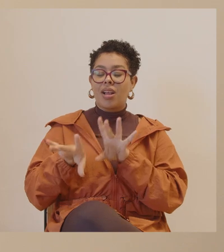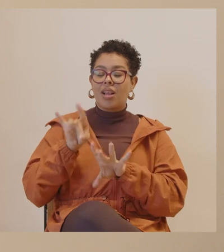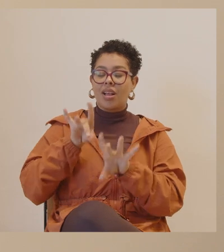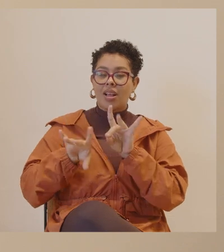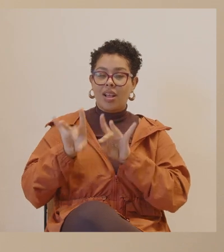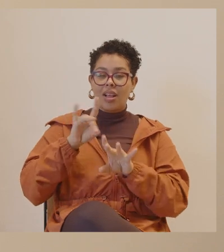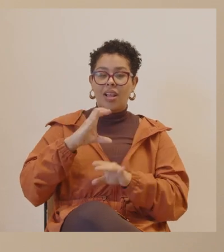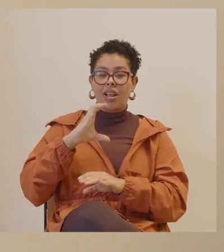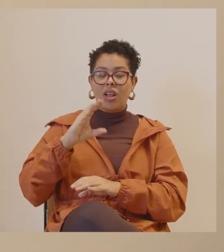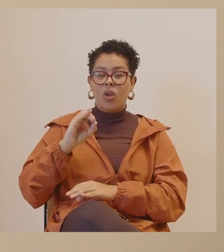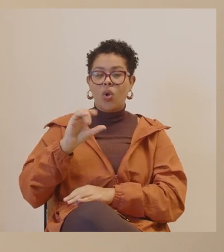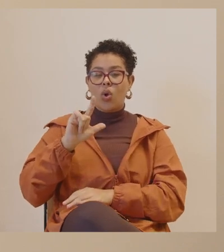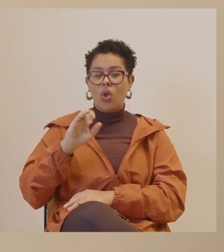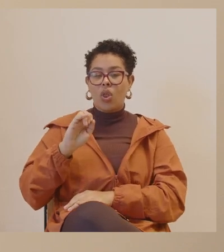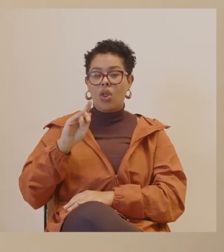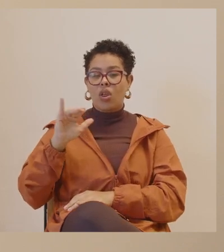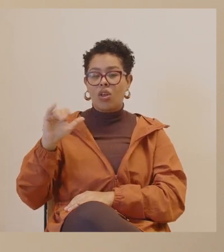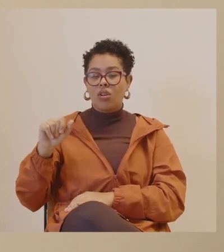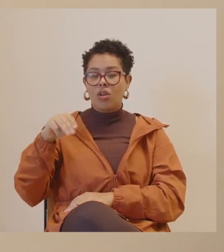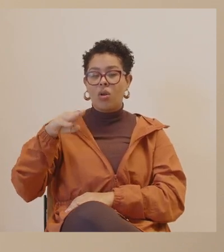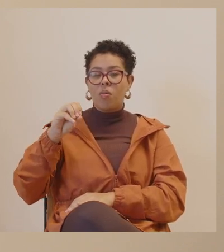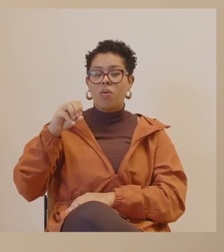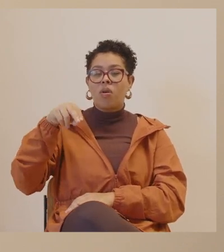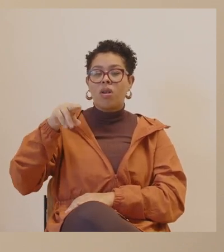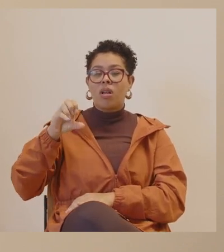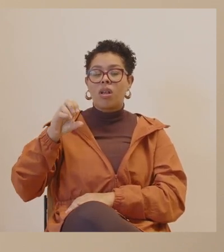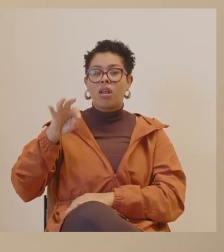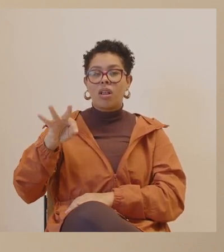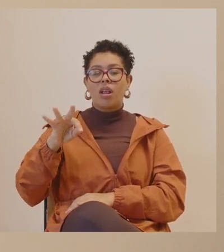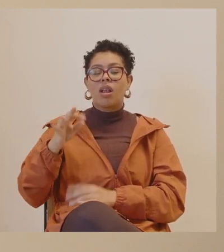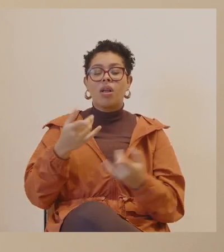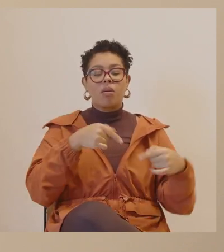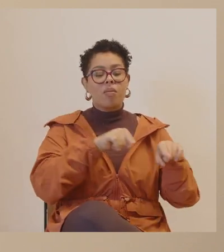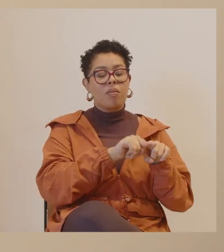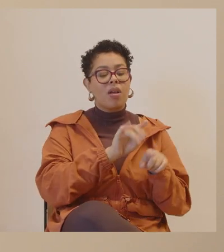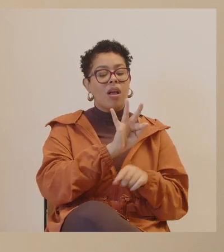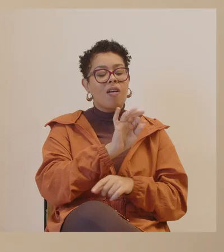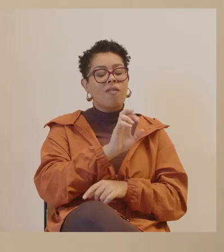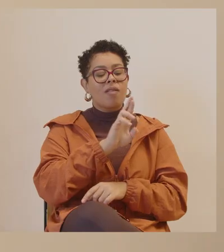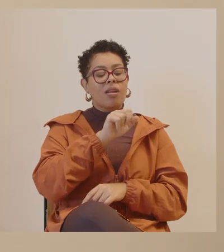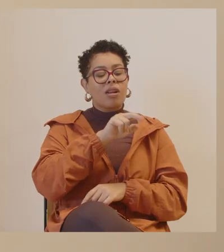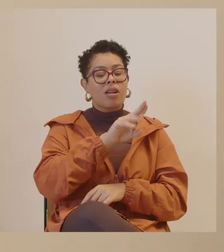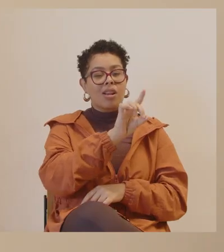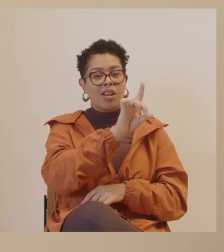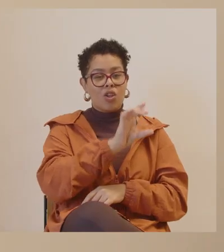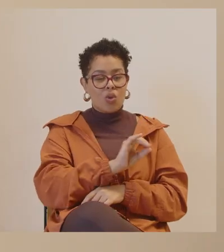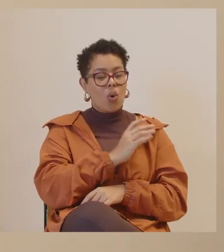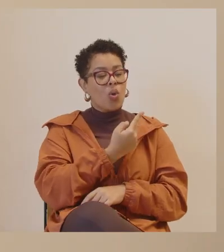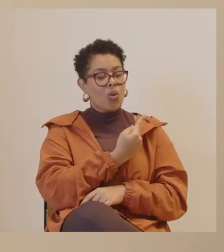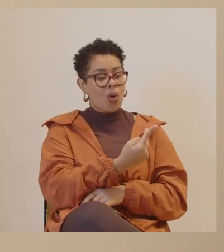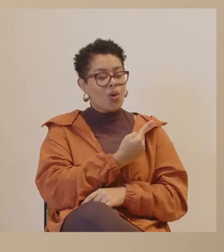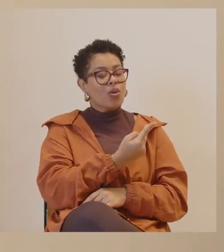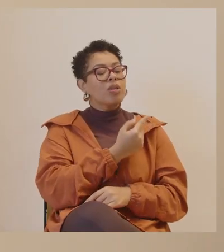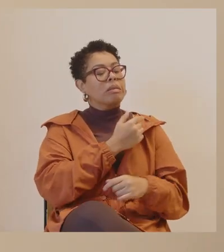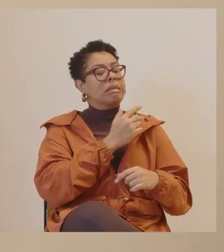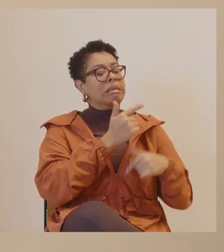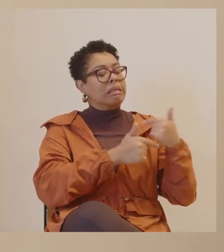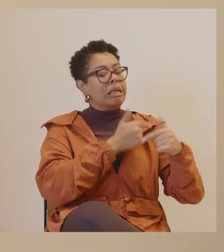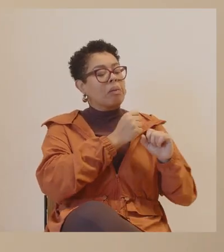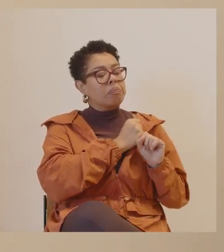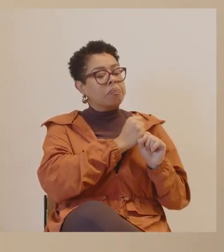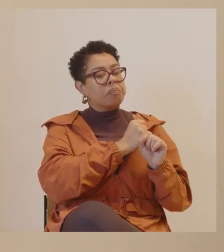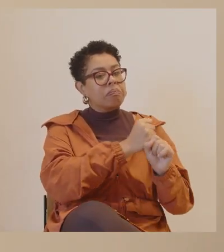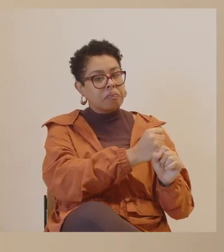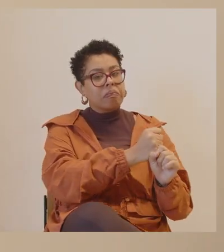A Ecologia de Monet, em especial na figura do Fernando Oliva, com quem eu tenho uma troca de muitos anos, né, e que me